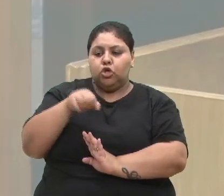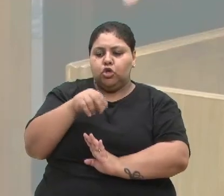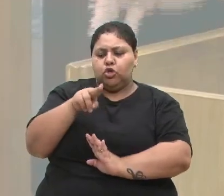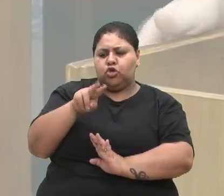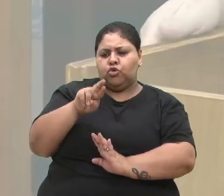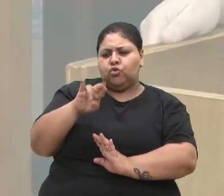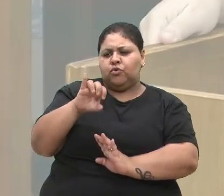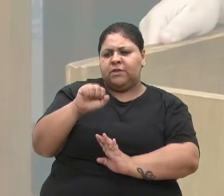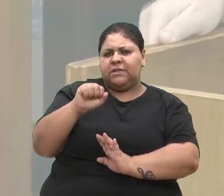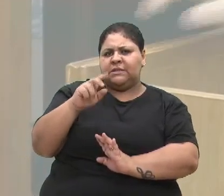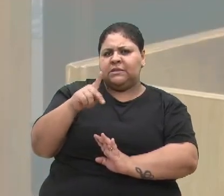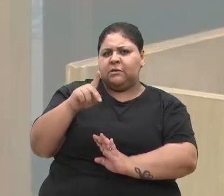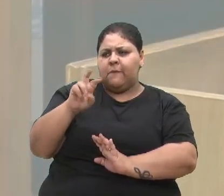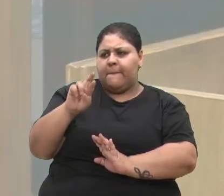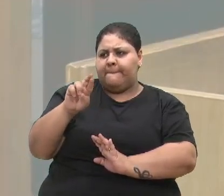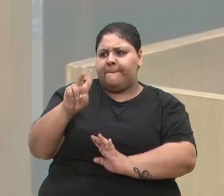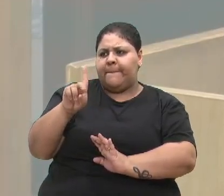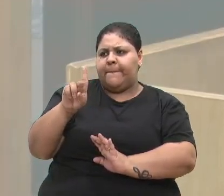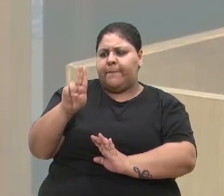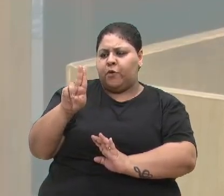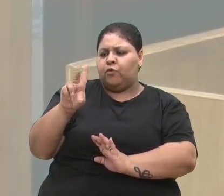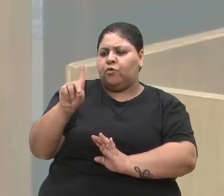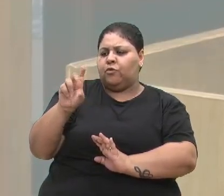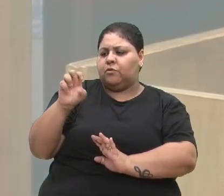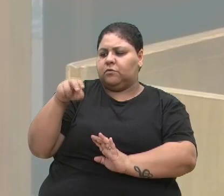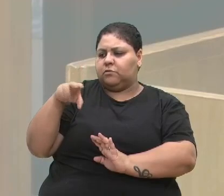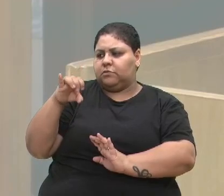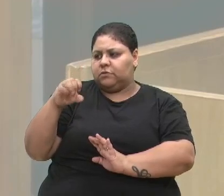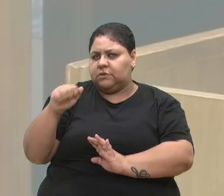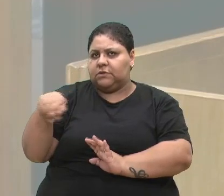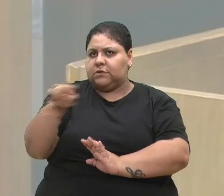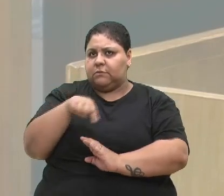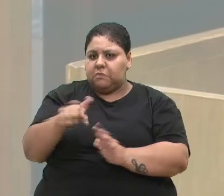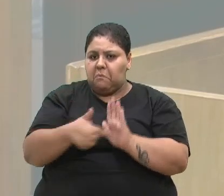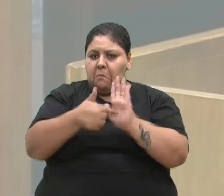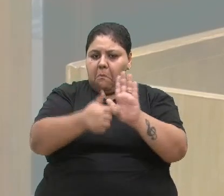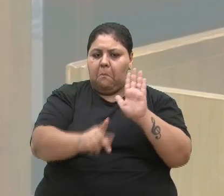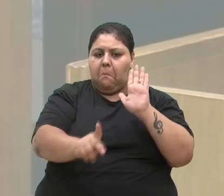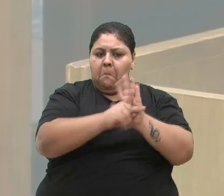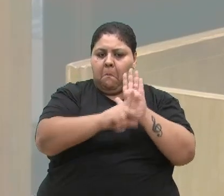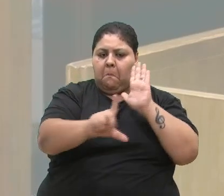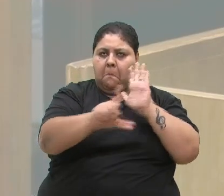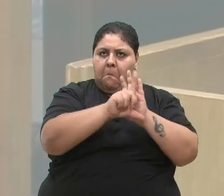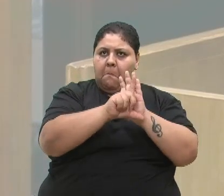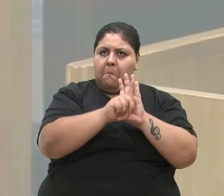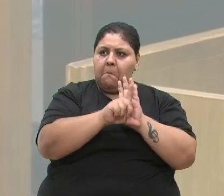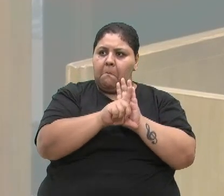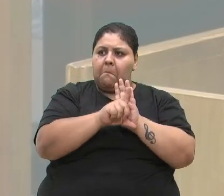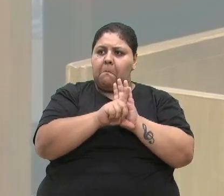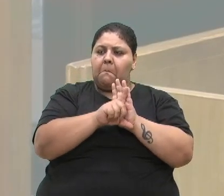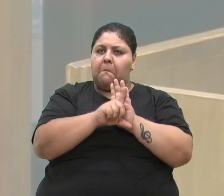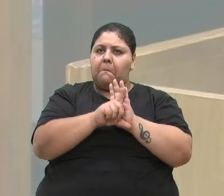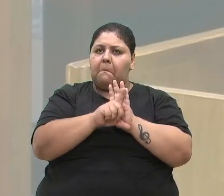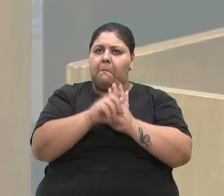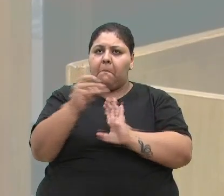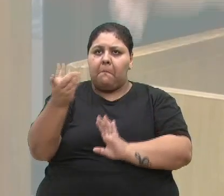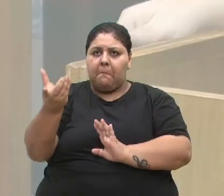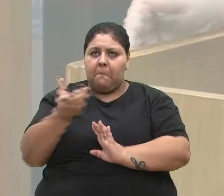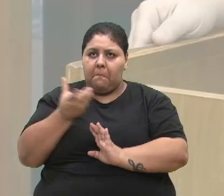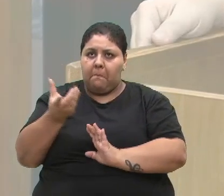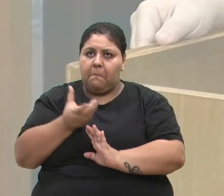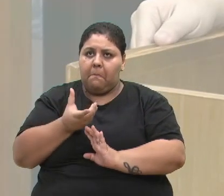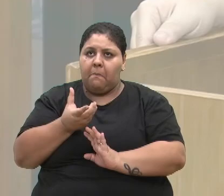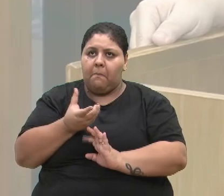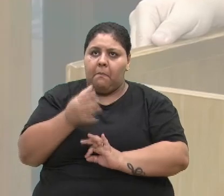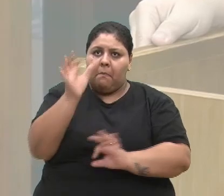é lei, enfim, e que nós apresentamos um projeto de lei aonde queremos a demarcação